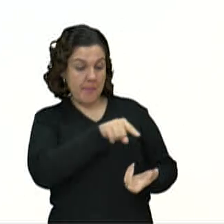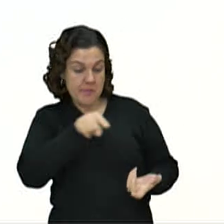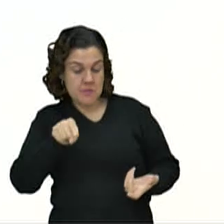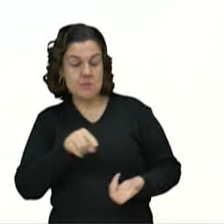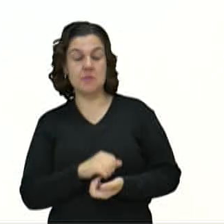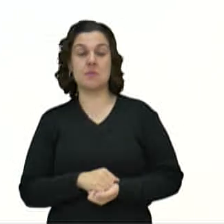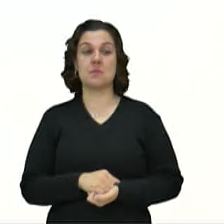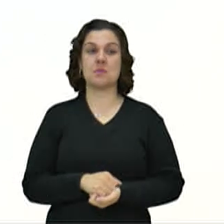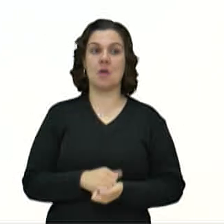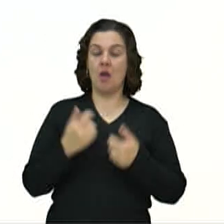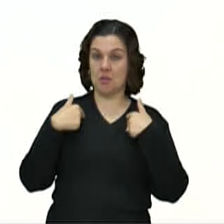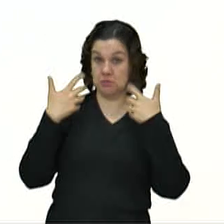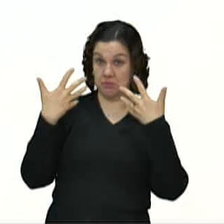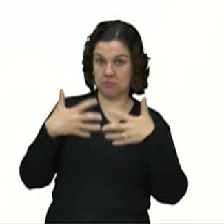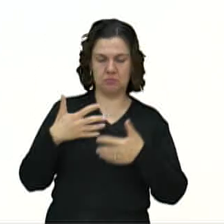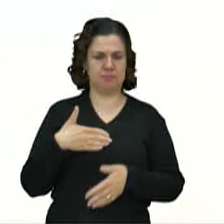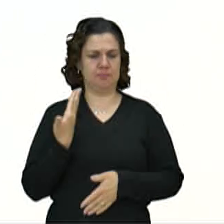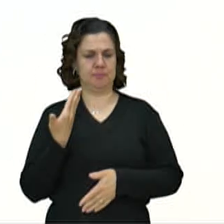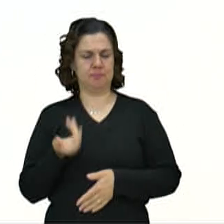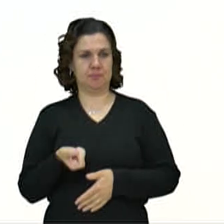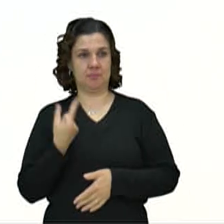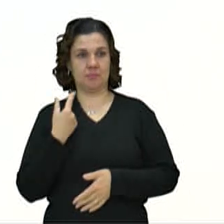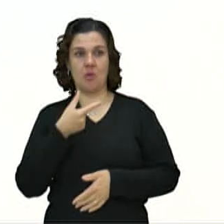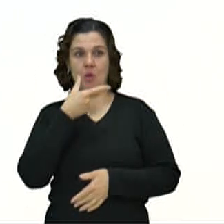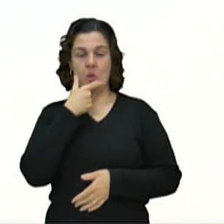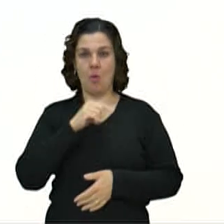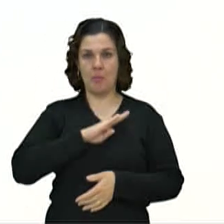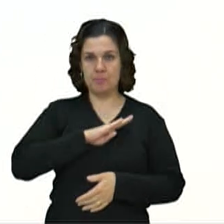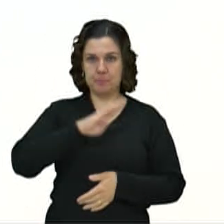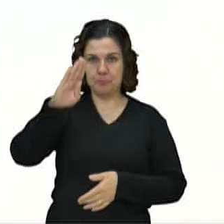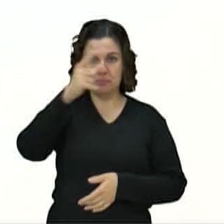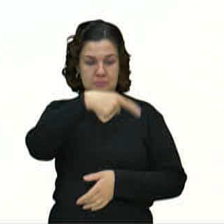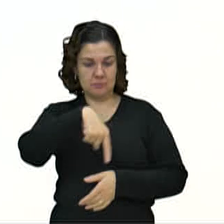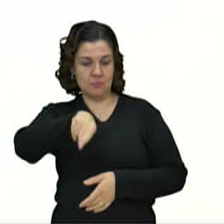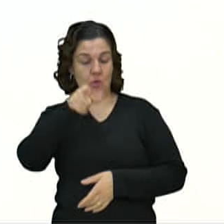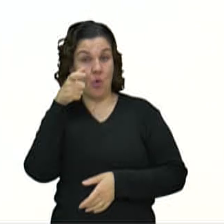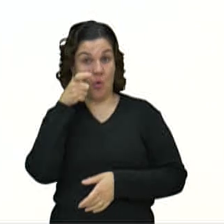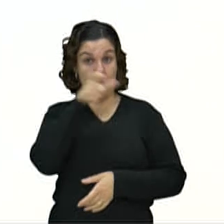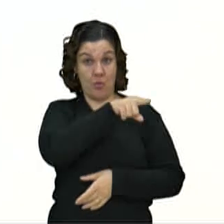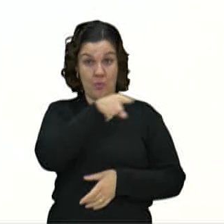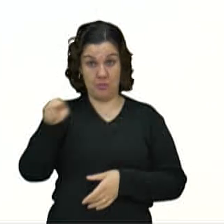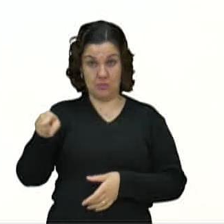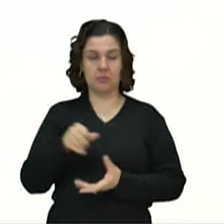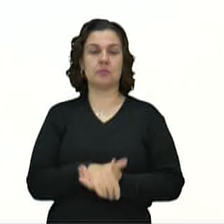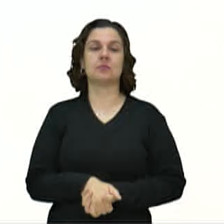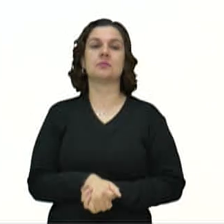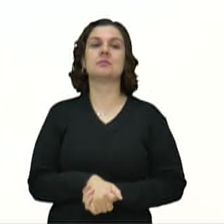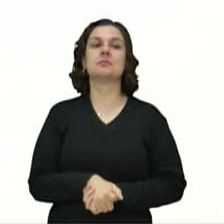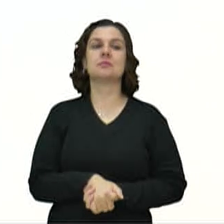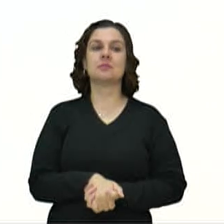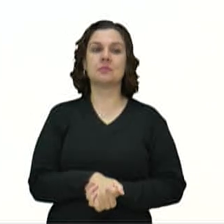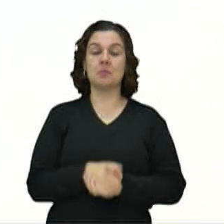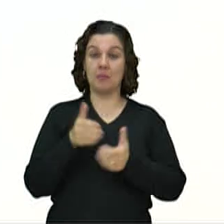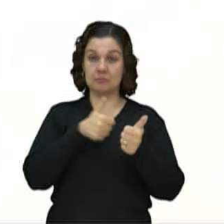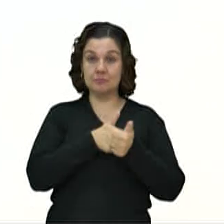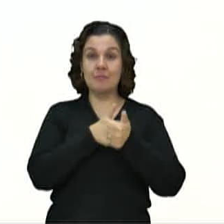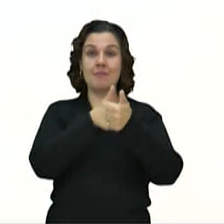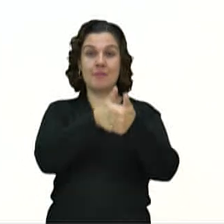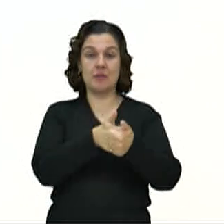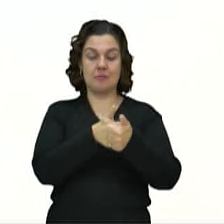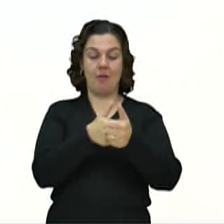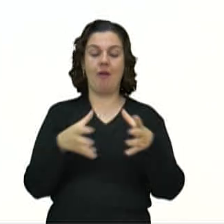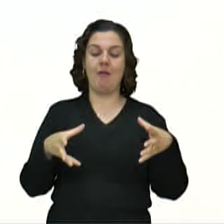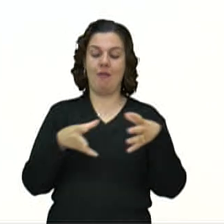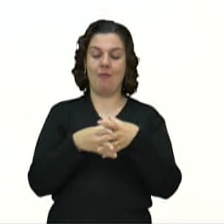Essa imagem é bem forte, bem impactante. E o Mussolini olhando para essa multidão, para poder guiar essa multidão. Do seu